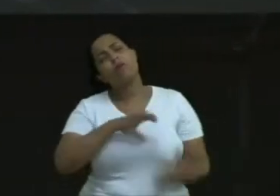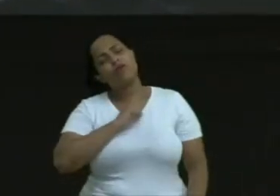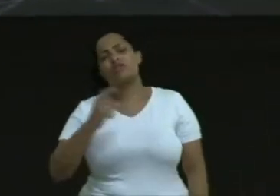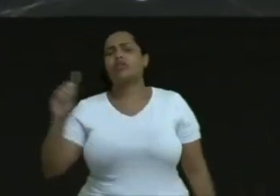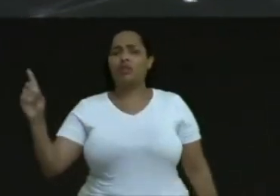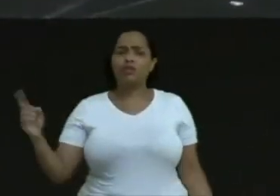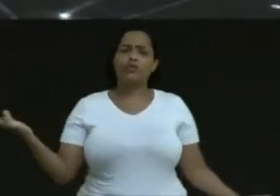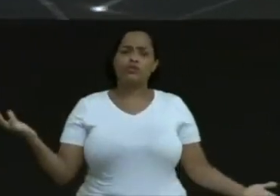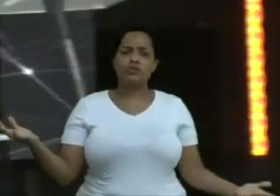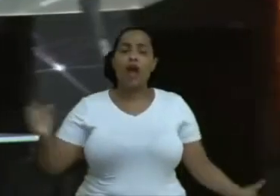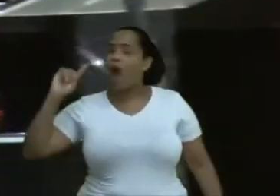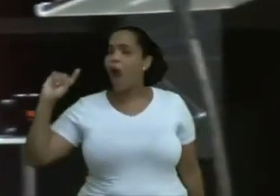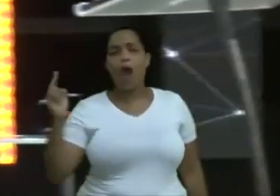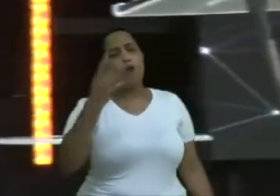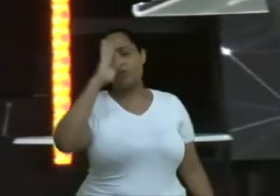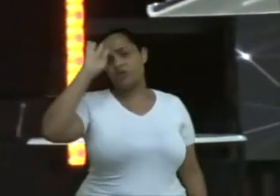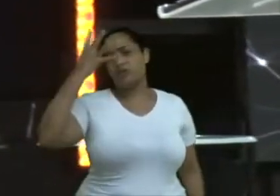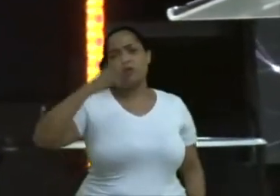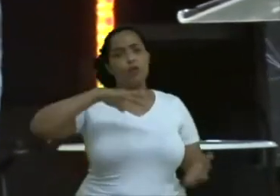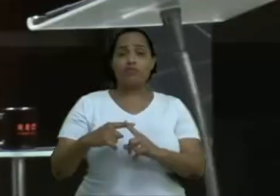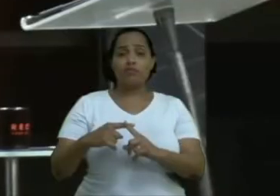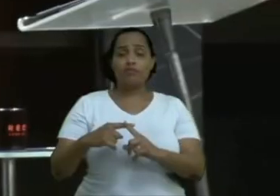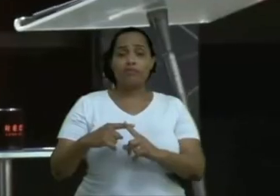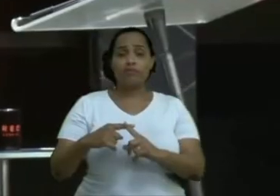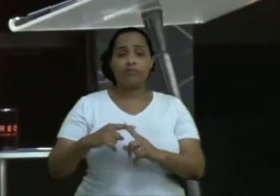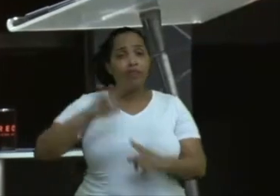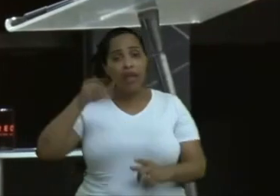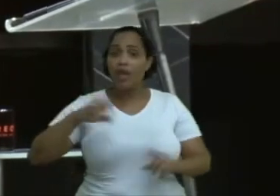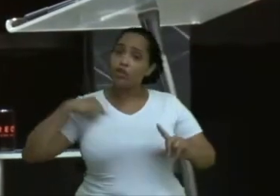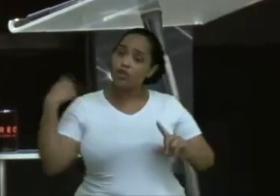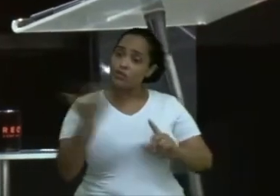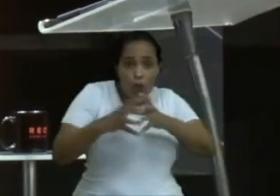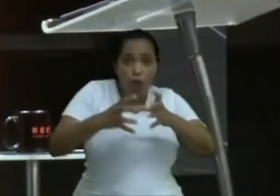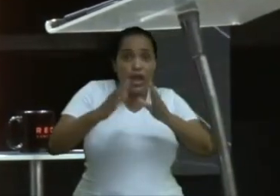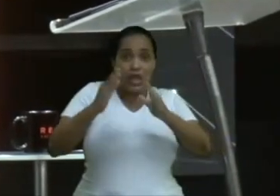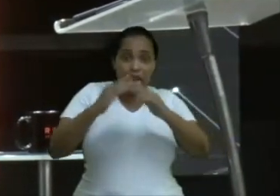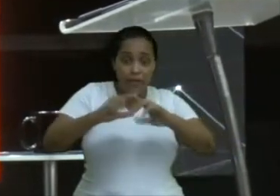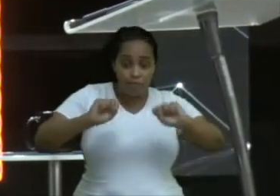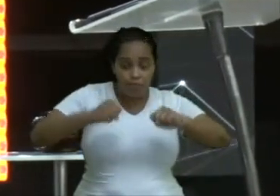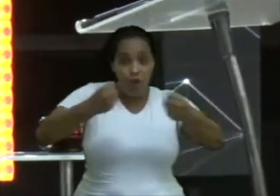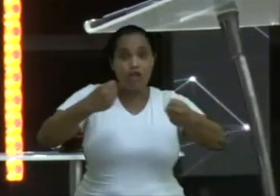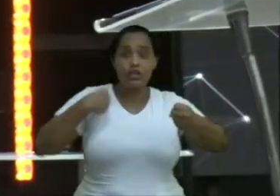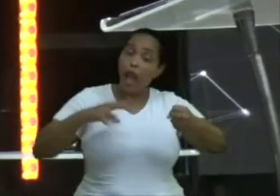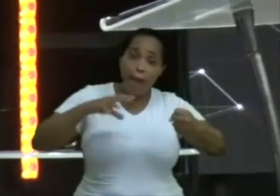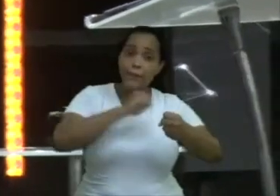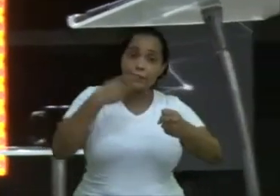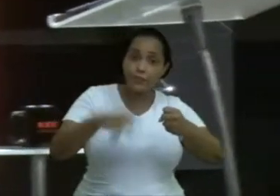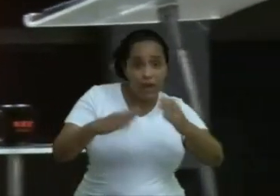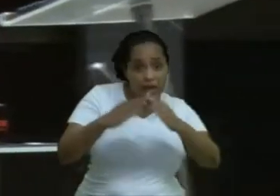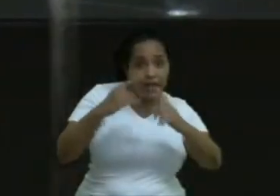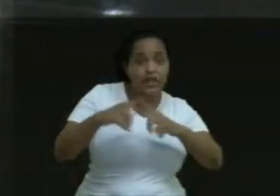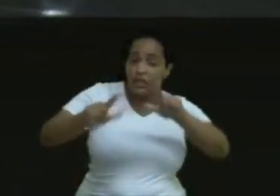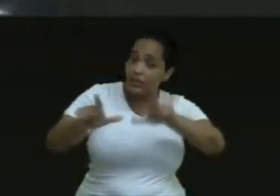Gente, a única solução para o mundo é a igreja. Nós temos que fortalecer a igreja. Nós temos que amar a igreja, trabalhar,